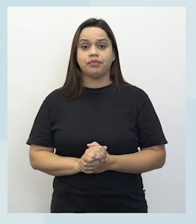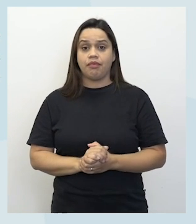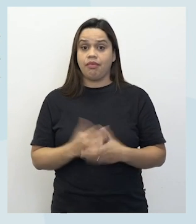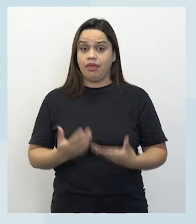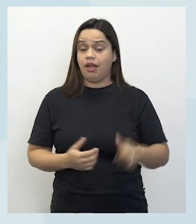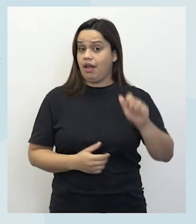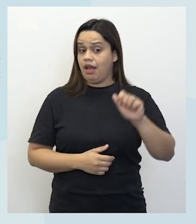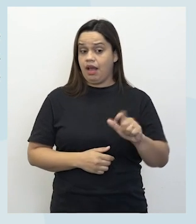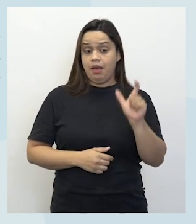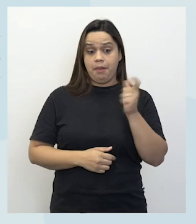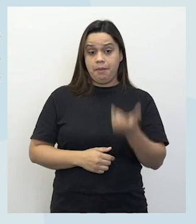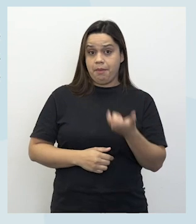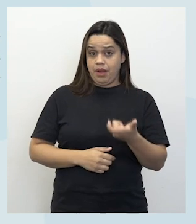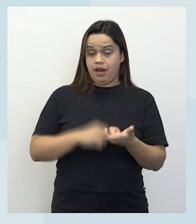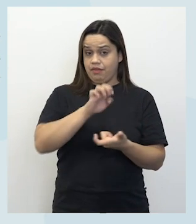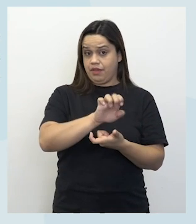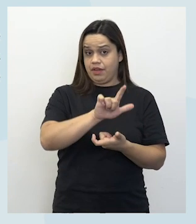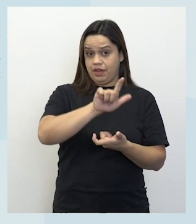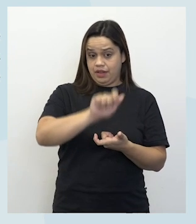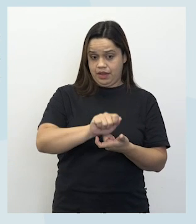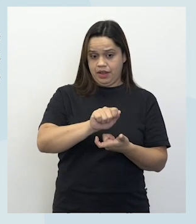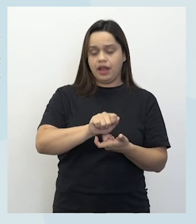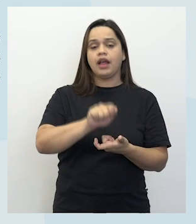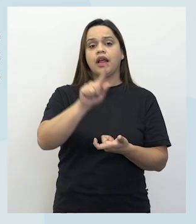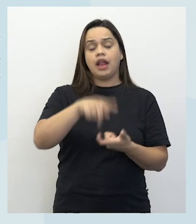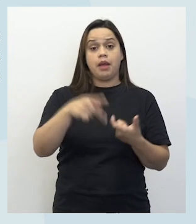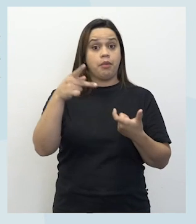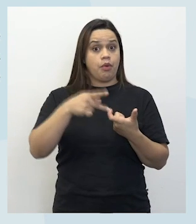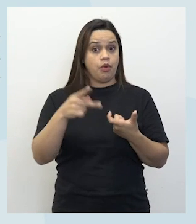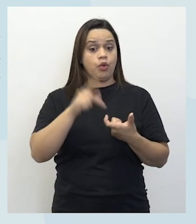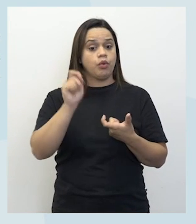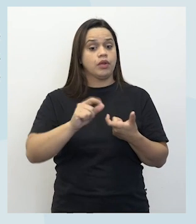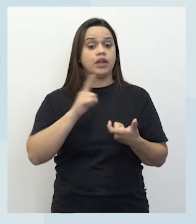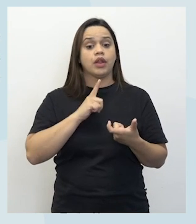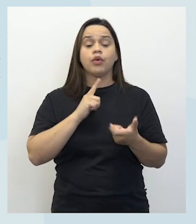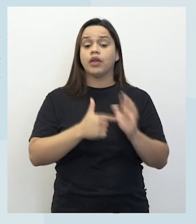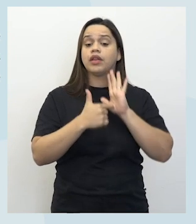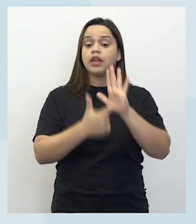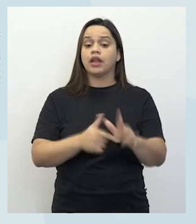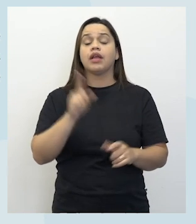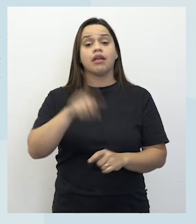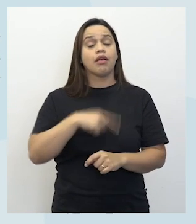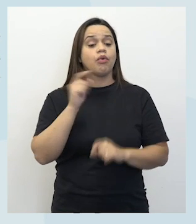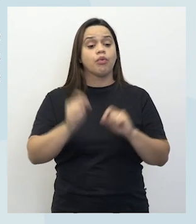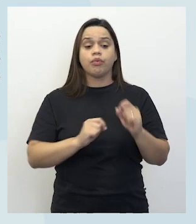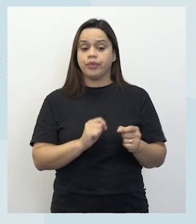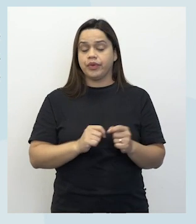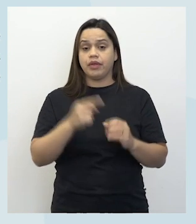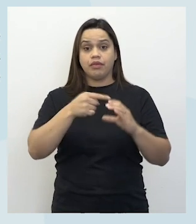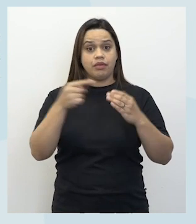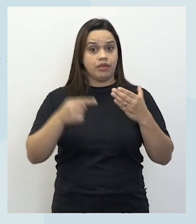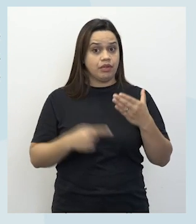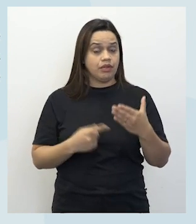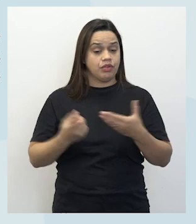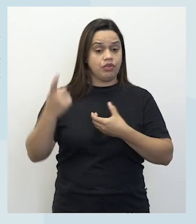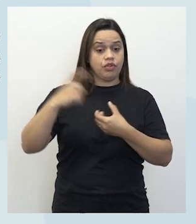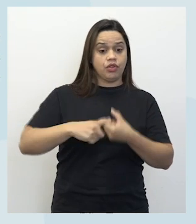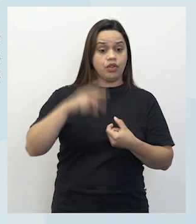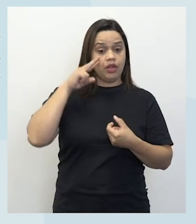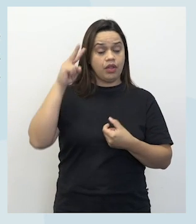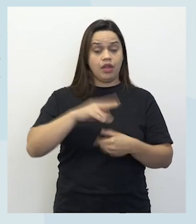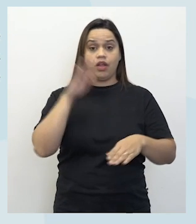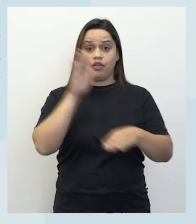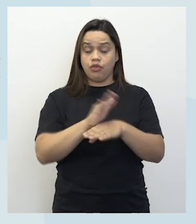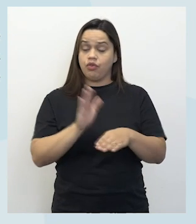A palavra ela, um pronome, em destaque, é um elemento de retomada que ajuda